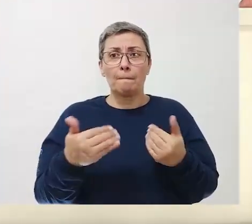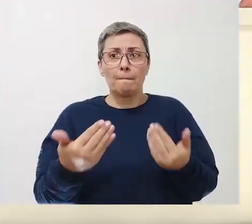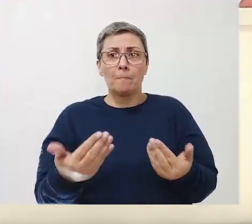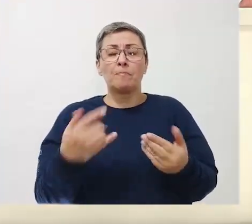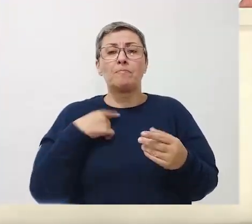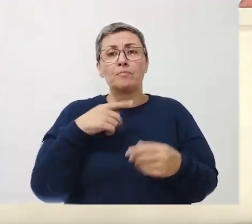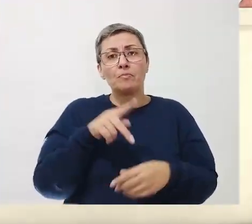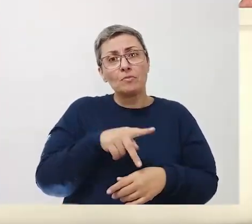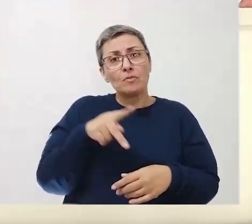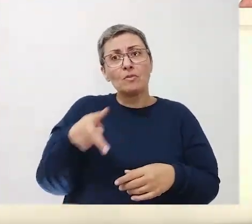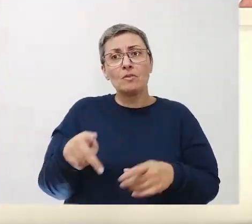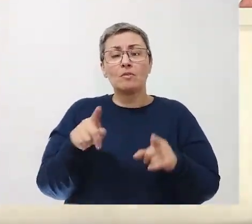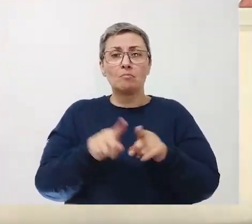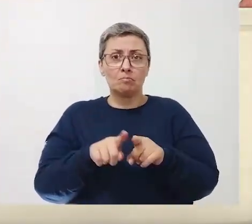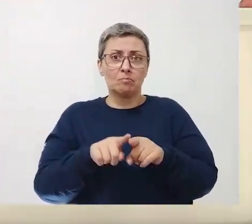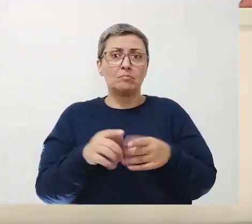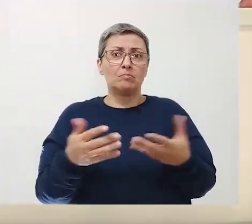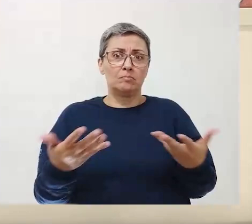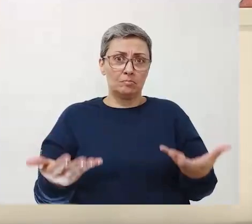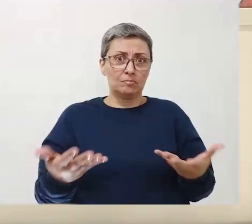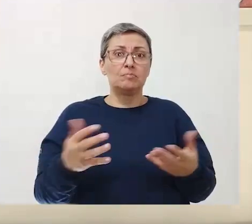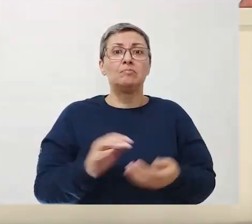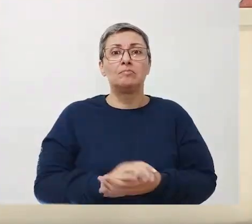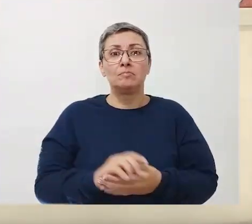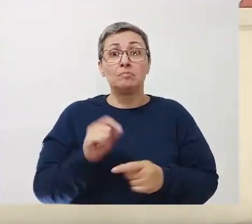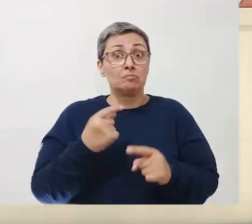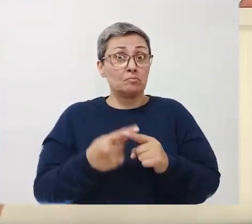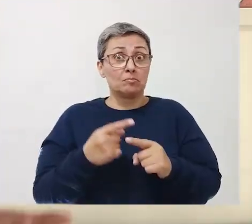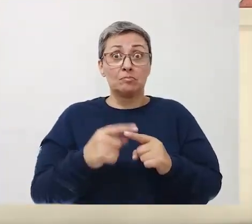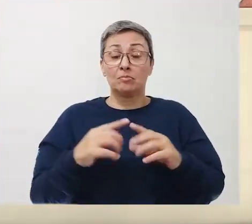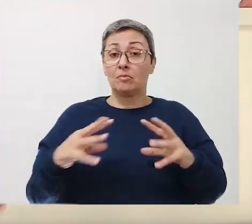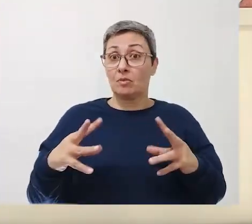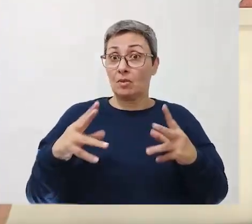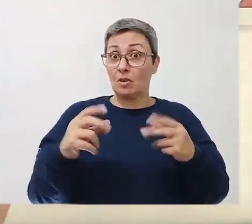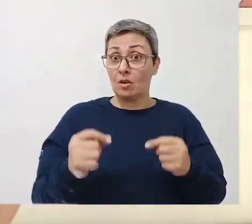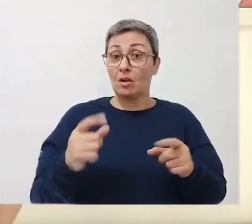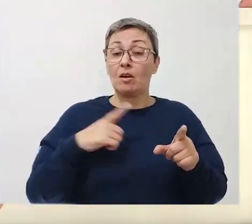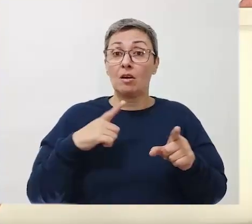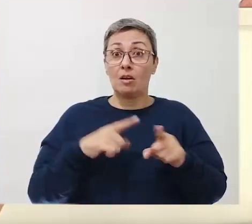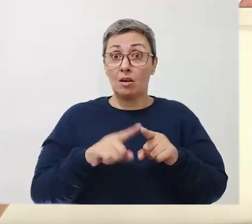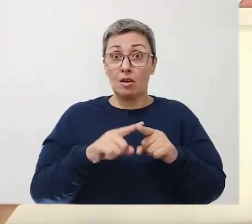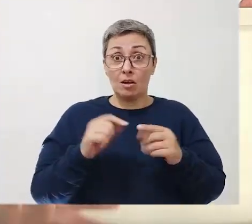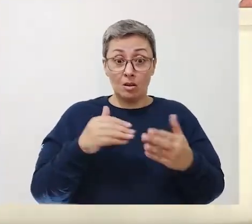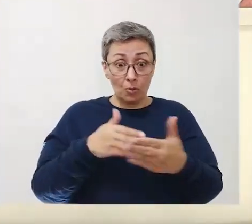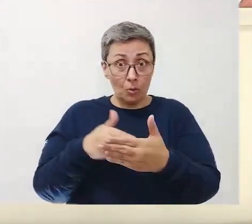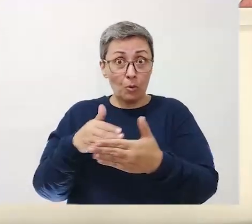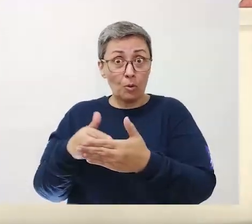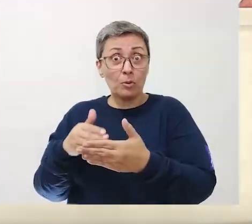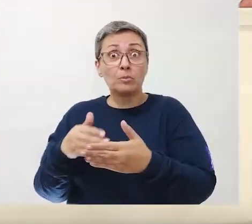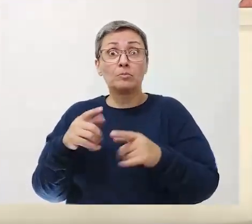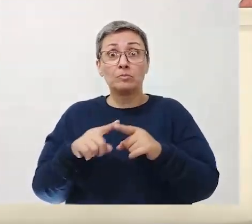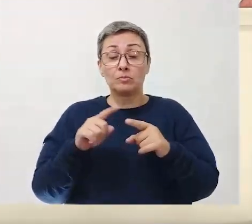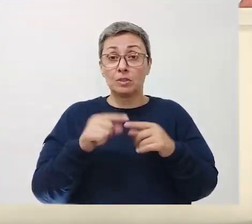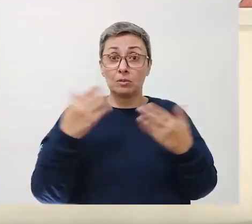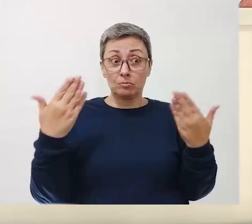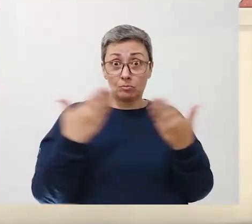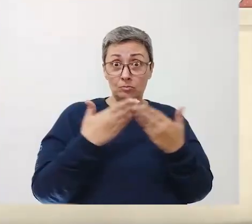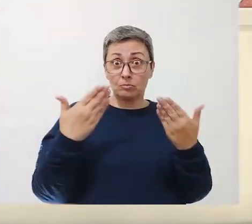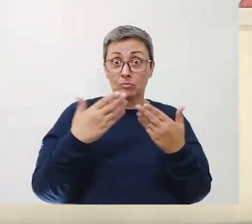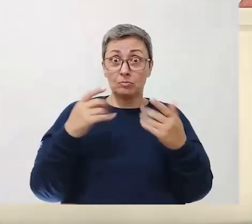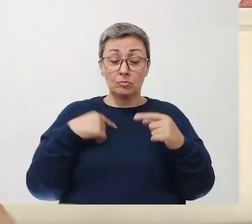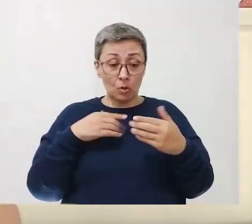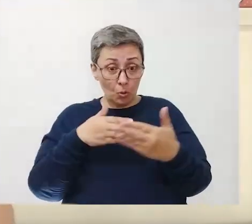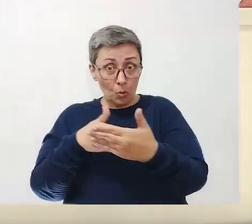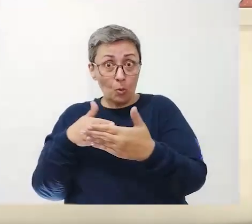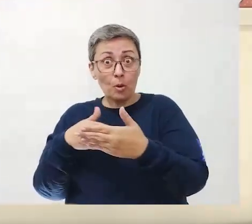professoras. Porque todos nós acabamos colocando barreiras invisíveis à nossa frente que precisam ser